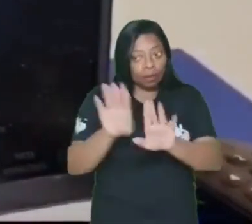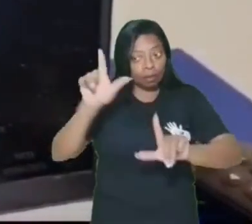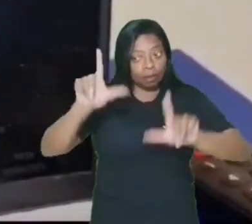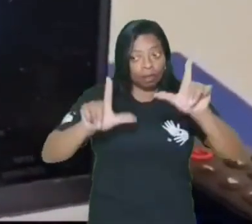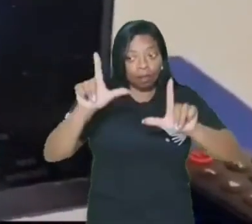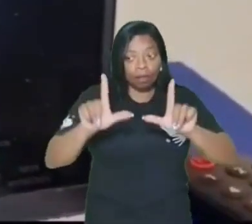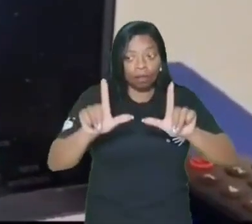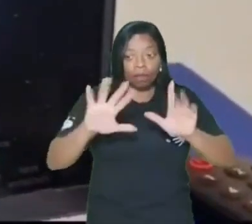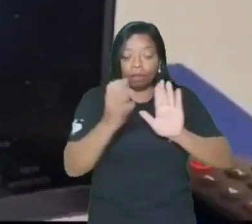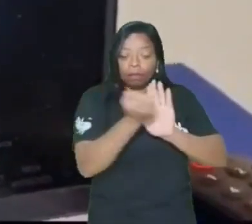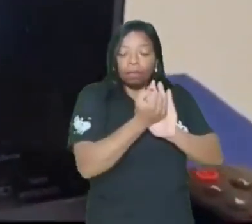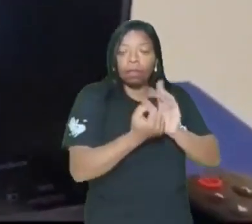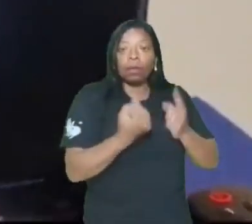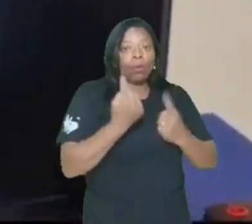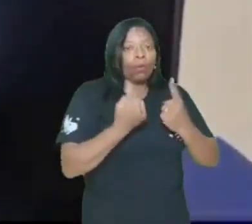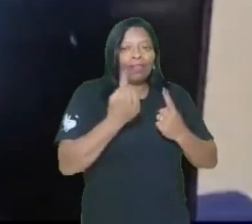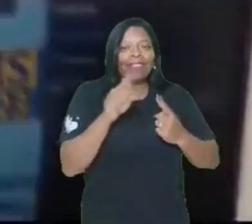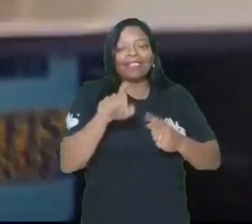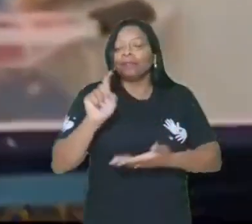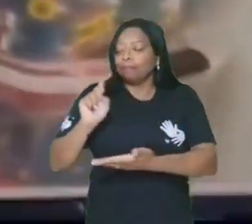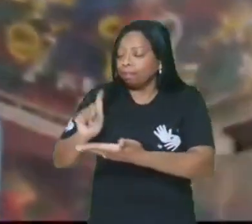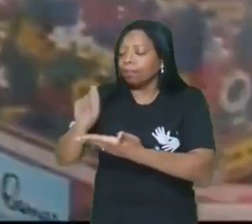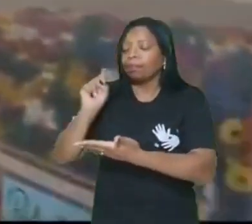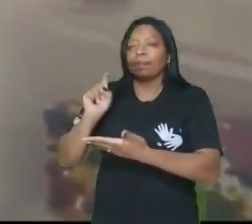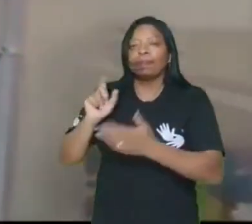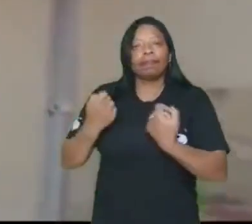LG, clique nela.